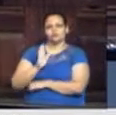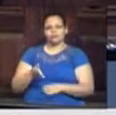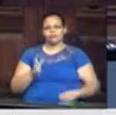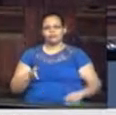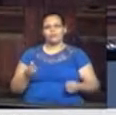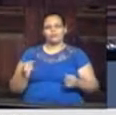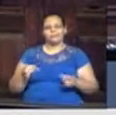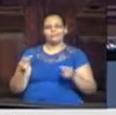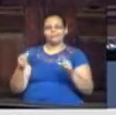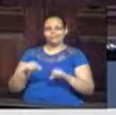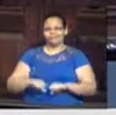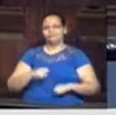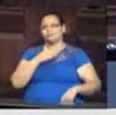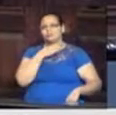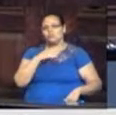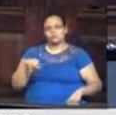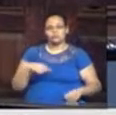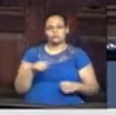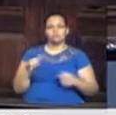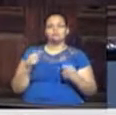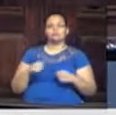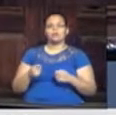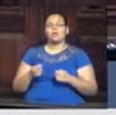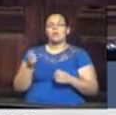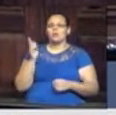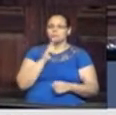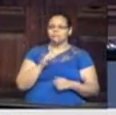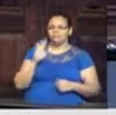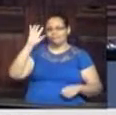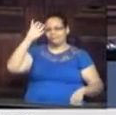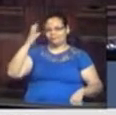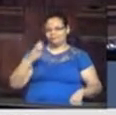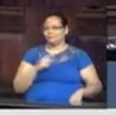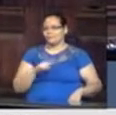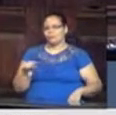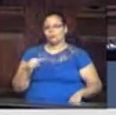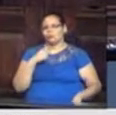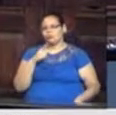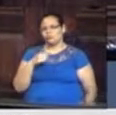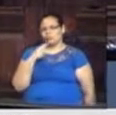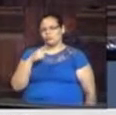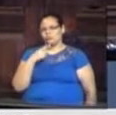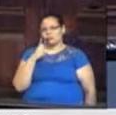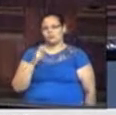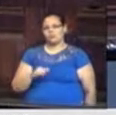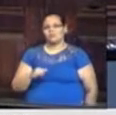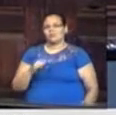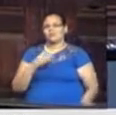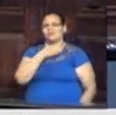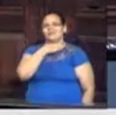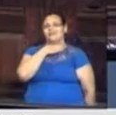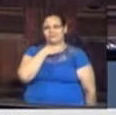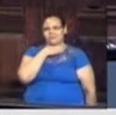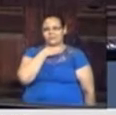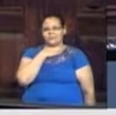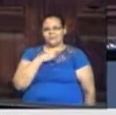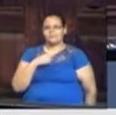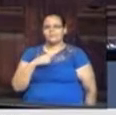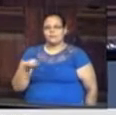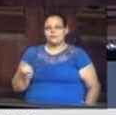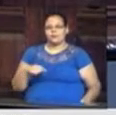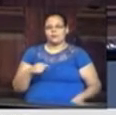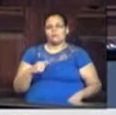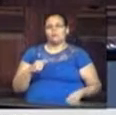caiu no abismo. A nossa intenção é resgatá-lo. E não vamos conseguir resgatá-lo se a crise servir de